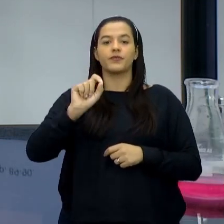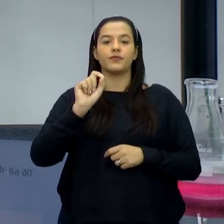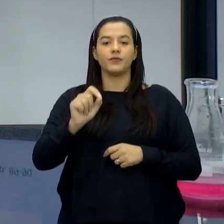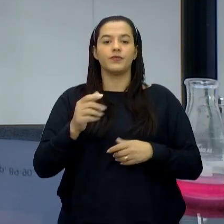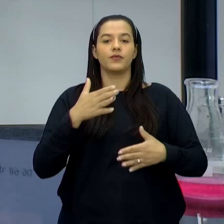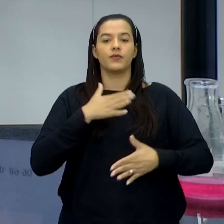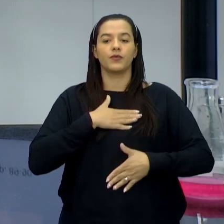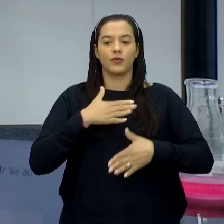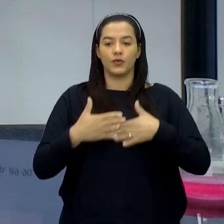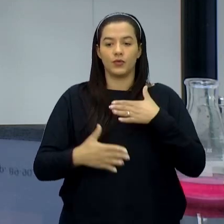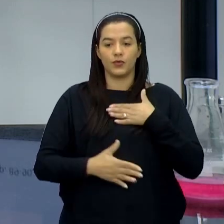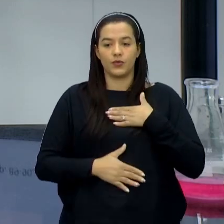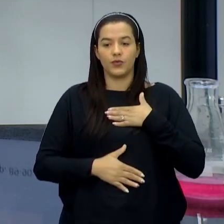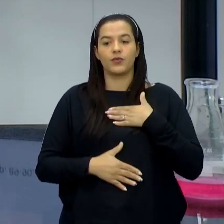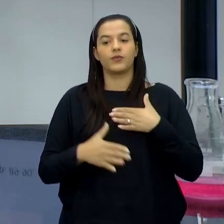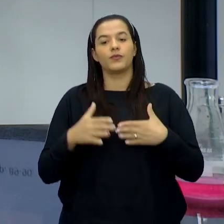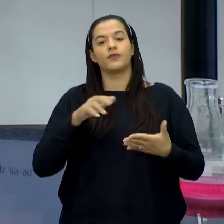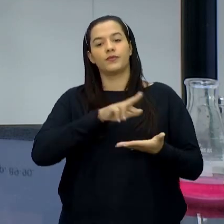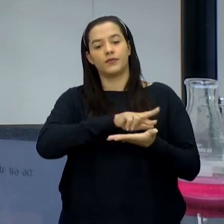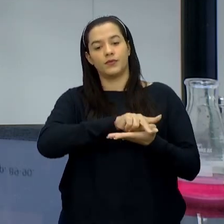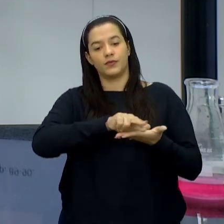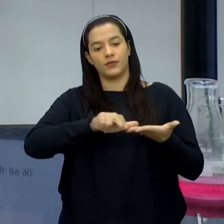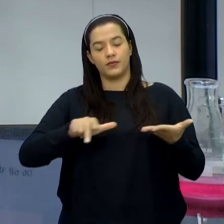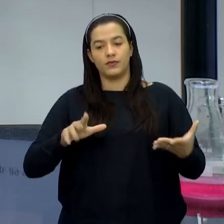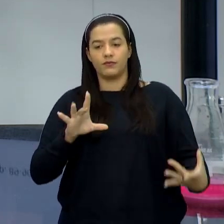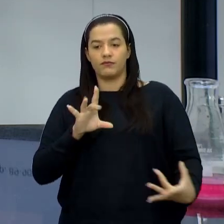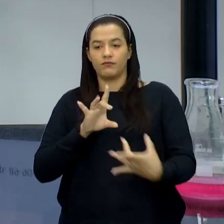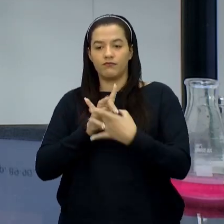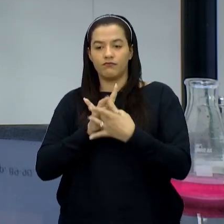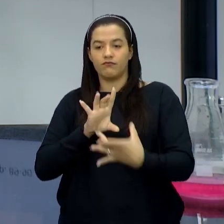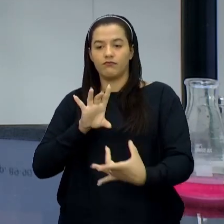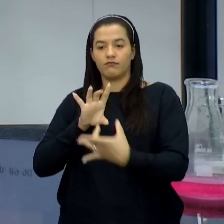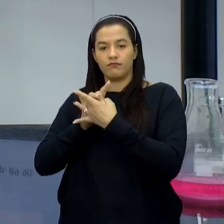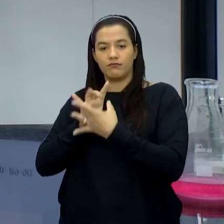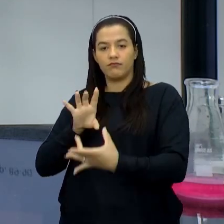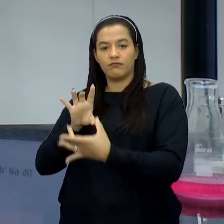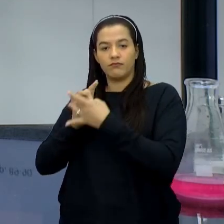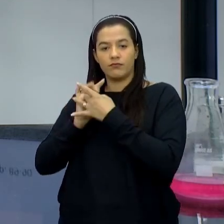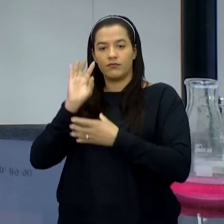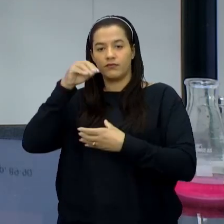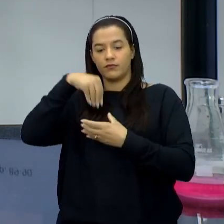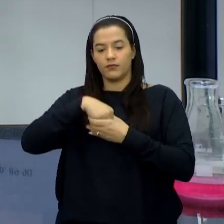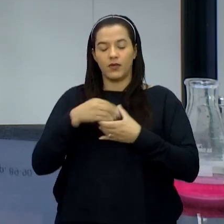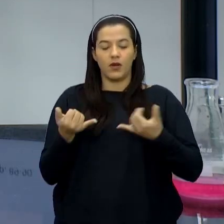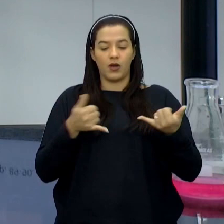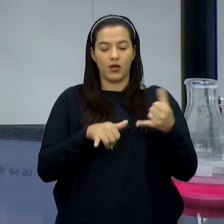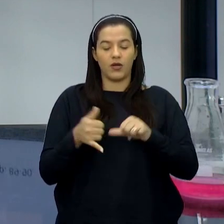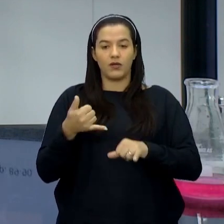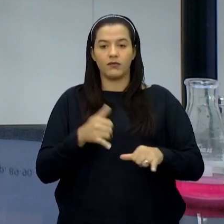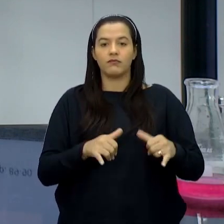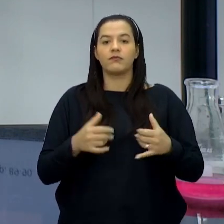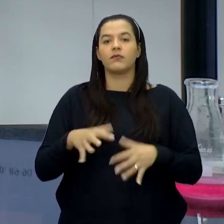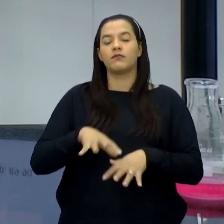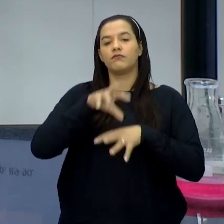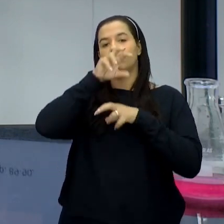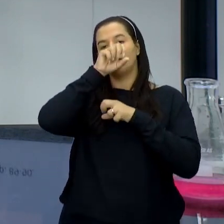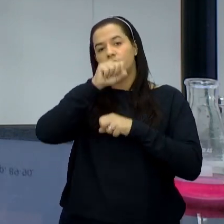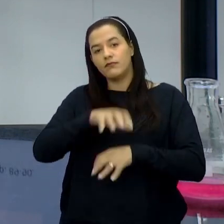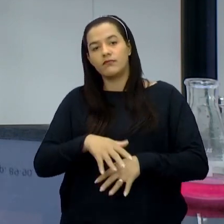ele tem várias ligações químicas dentro dele trabalhando, para a gente respirar, para